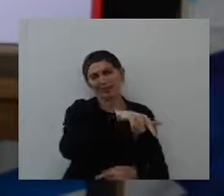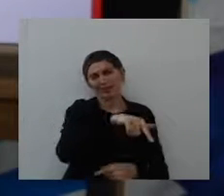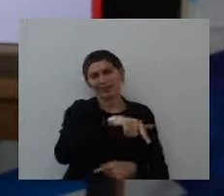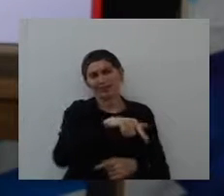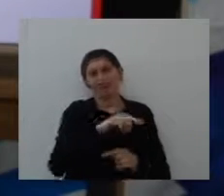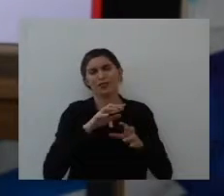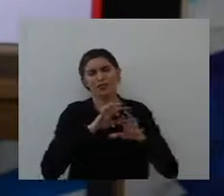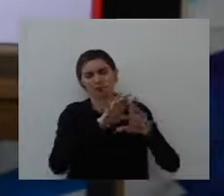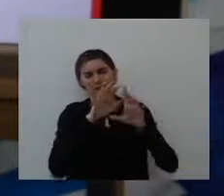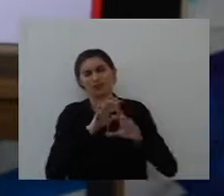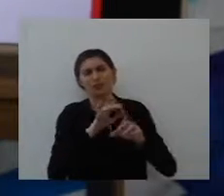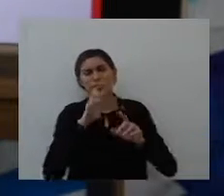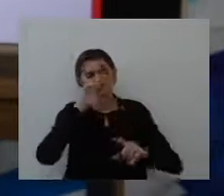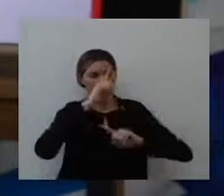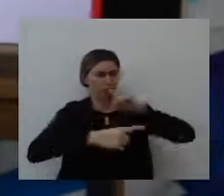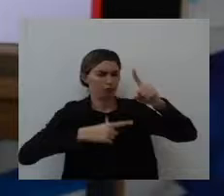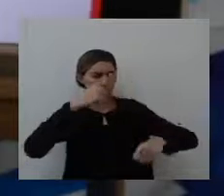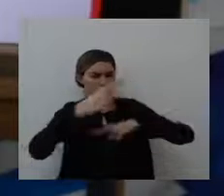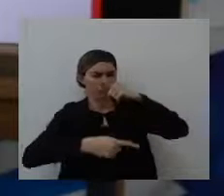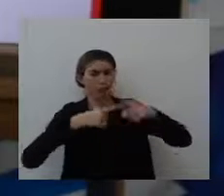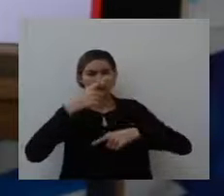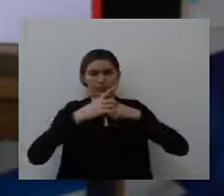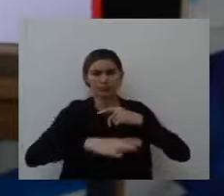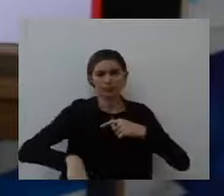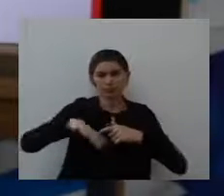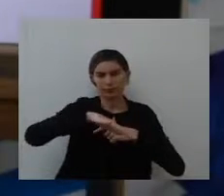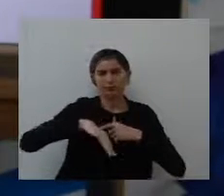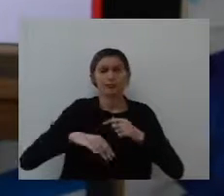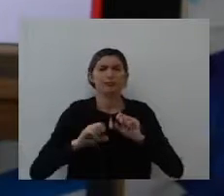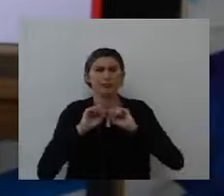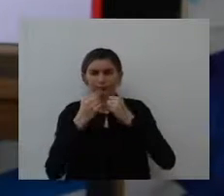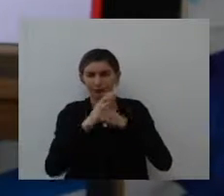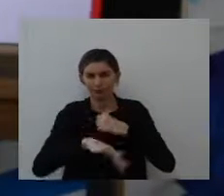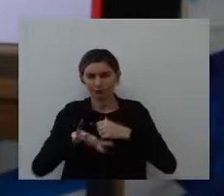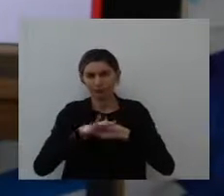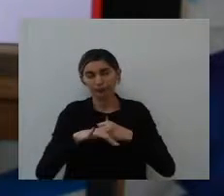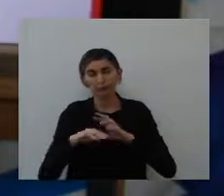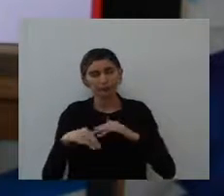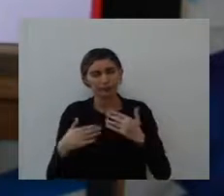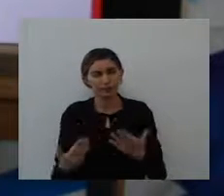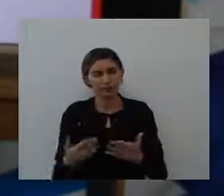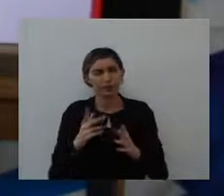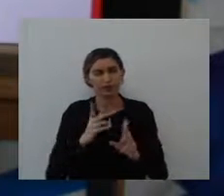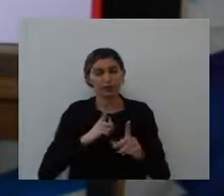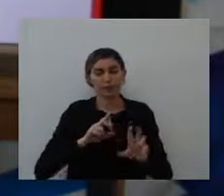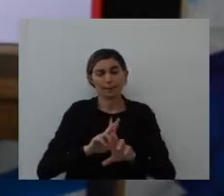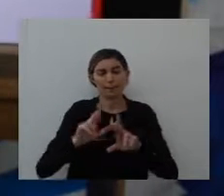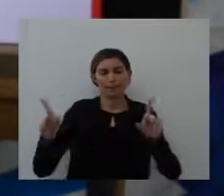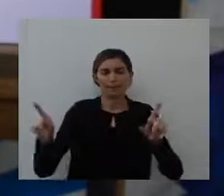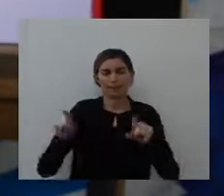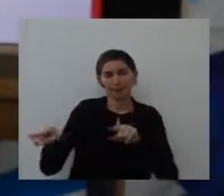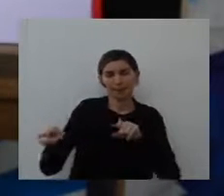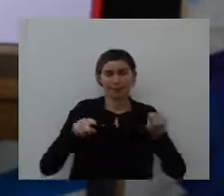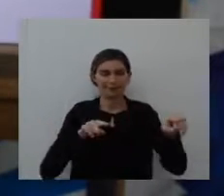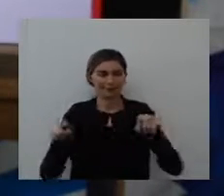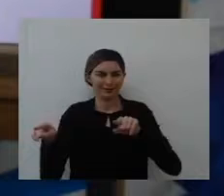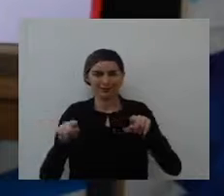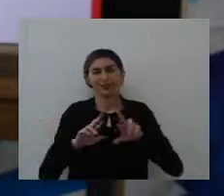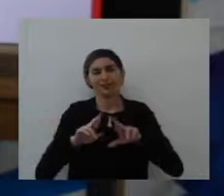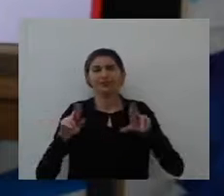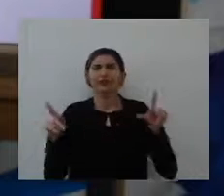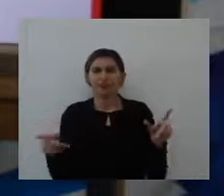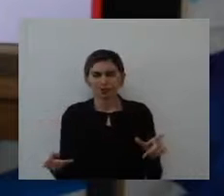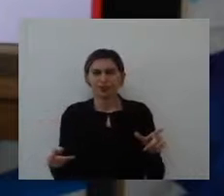principal influência sobre a sociedade, tá bem? Então você já tem uma mudança, inclusive,